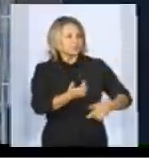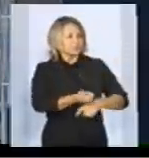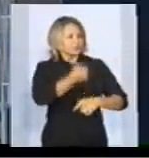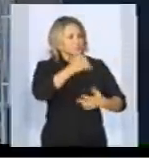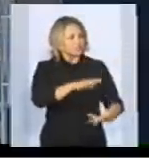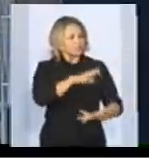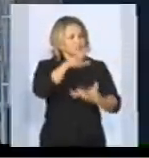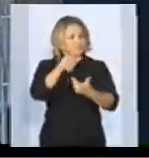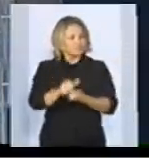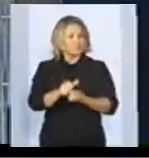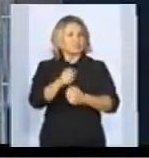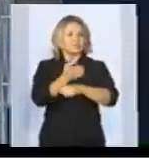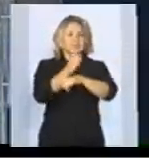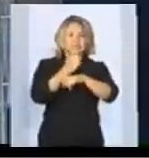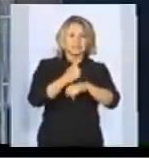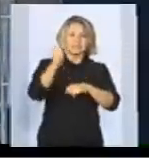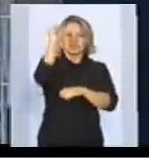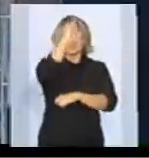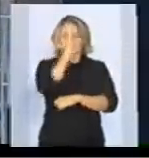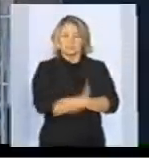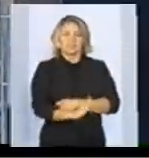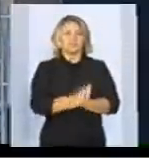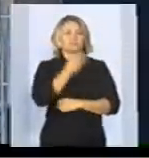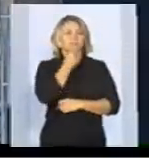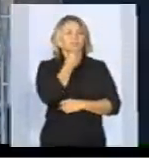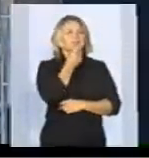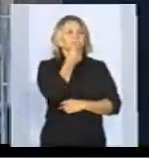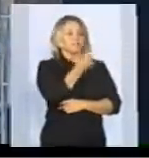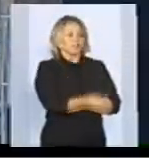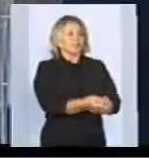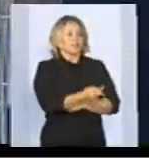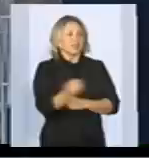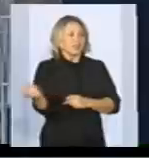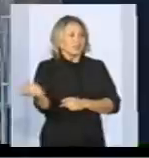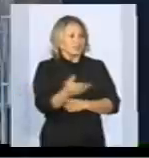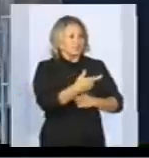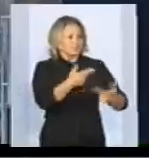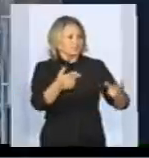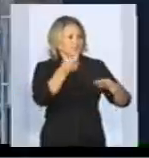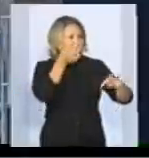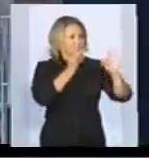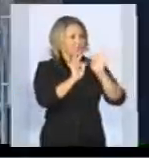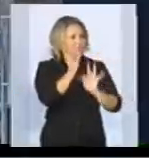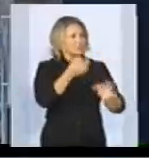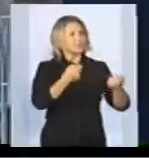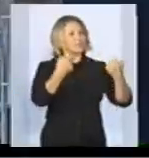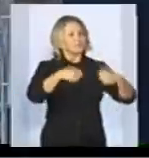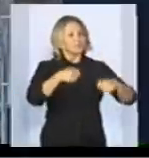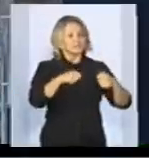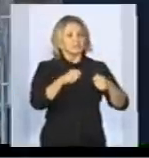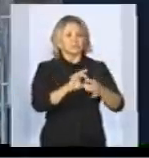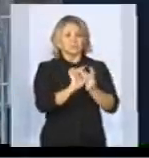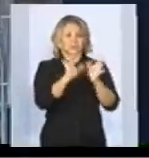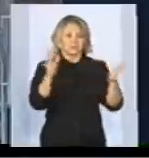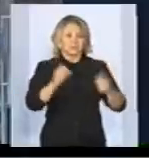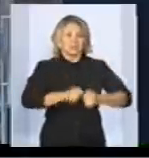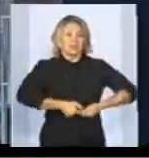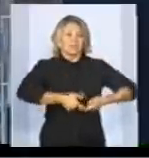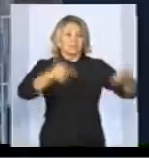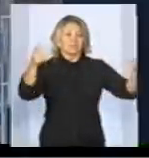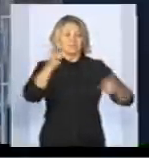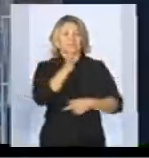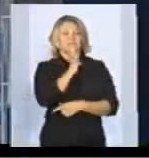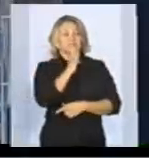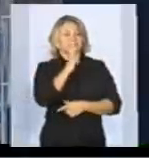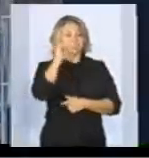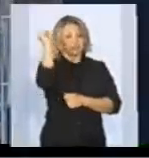o papel dos estados nacionais Milton Santos alertou as novas condições técnicas deveriam permitir ampliação do conhecimento